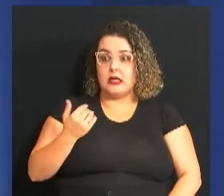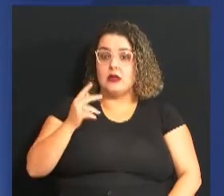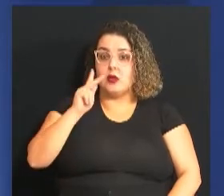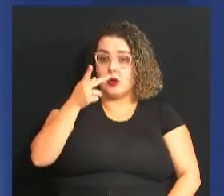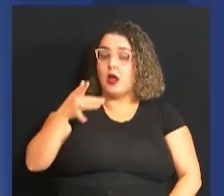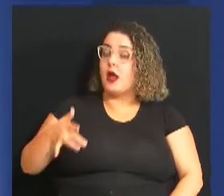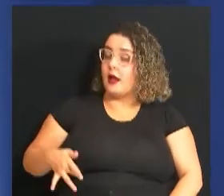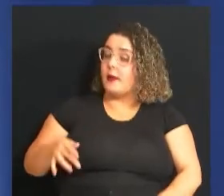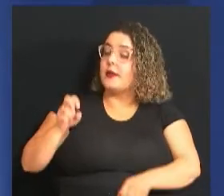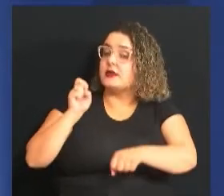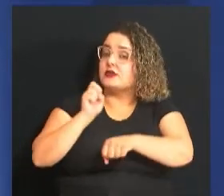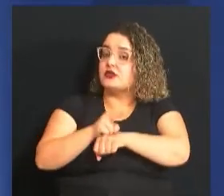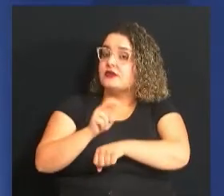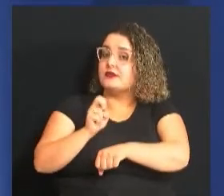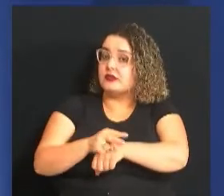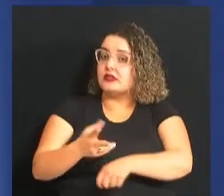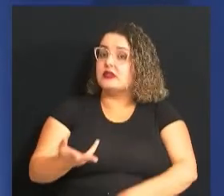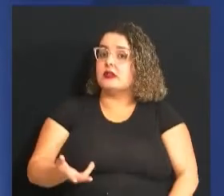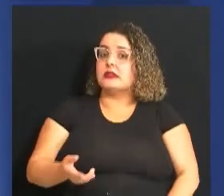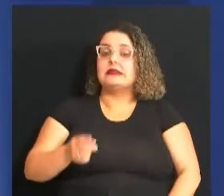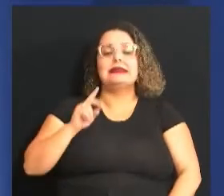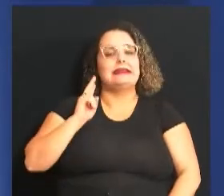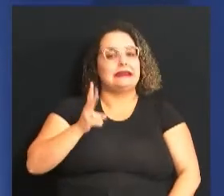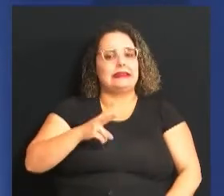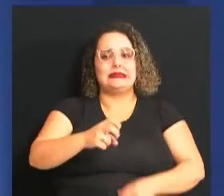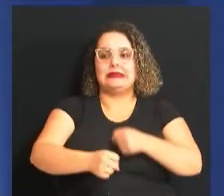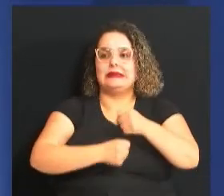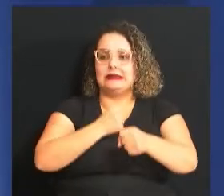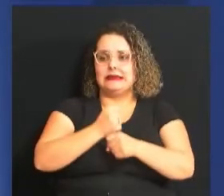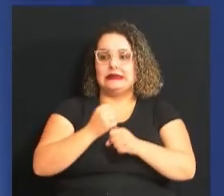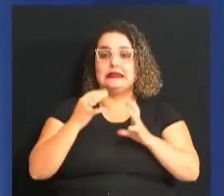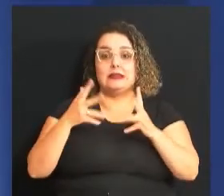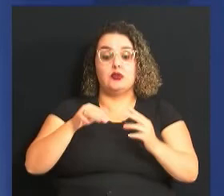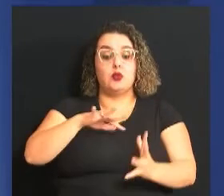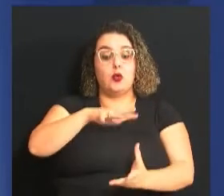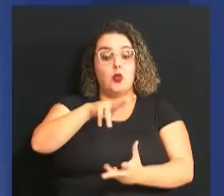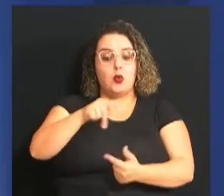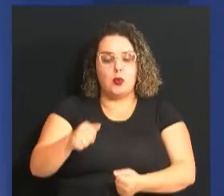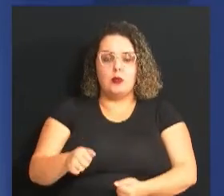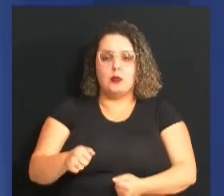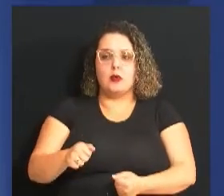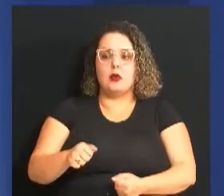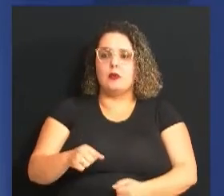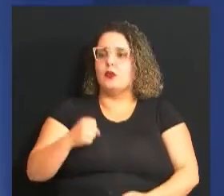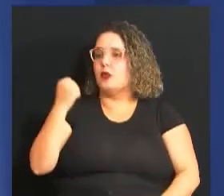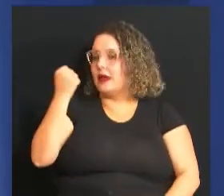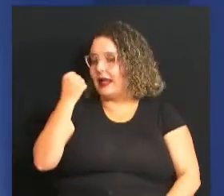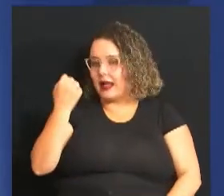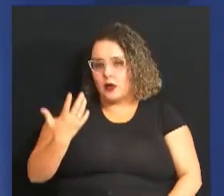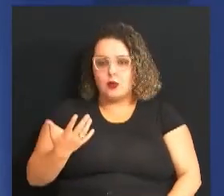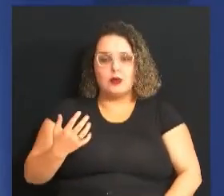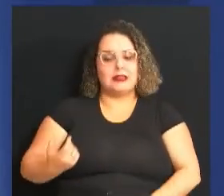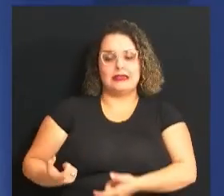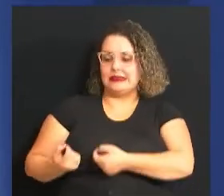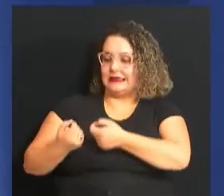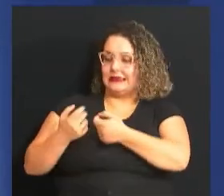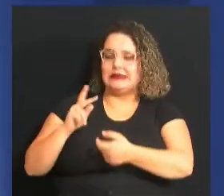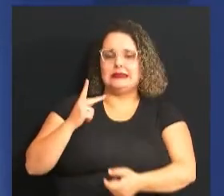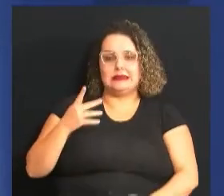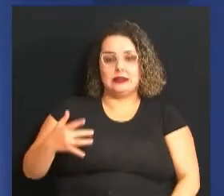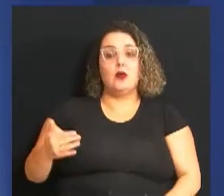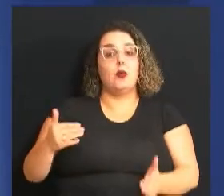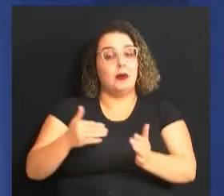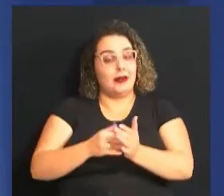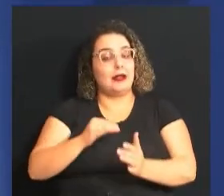virais ocorrem anualmente em todo o mundo, seja por infecção aguda, câncer hepático ou até cirrose.